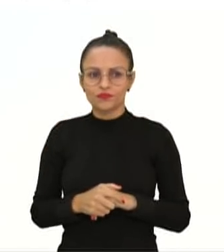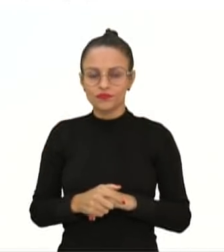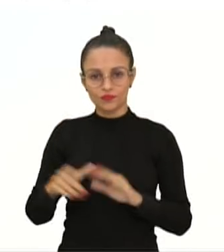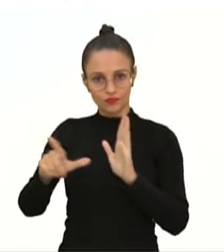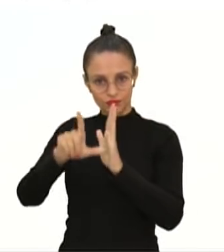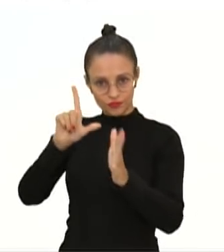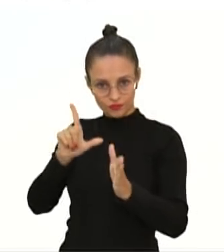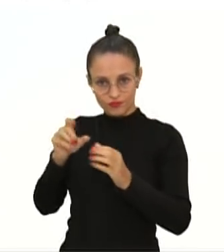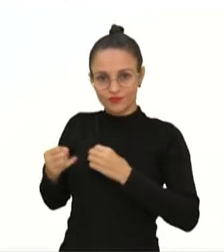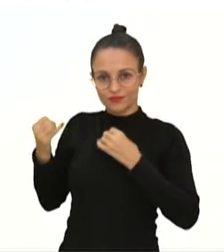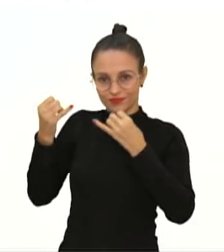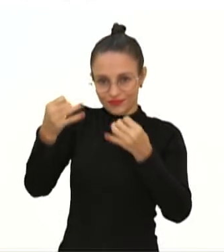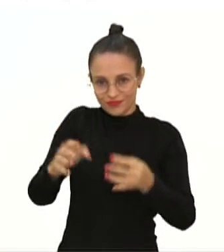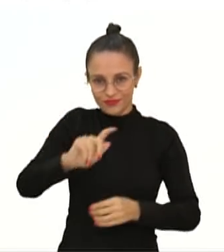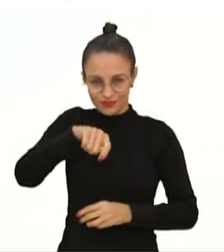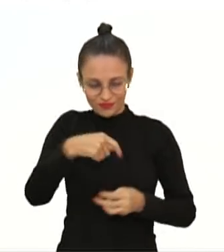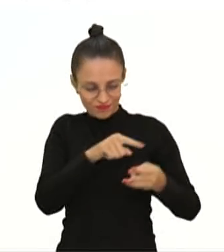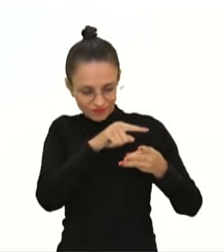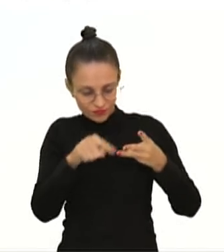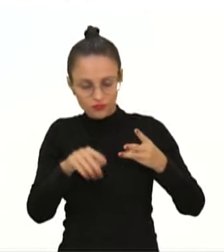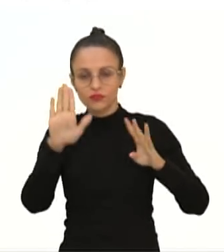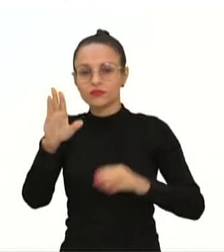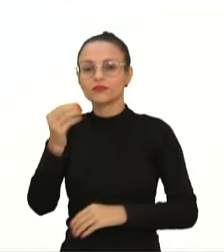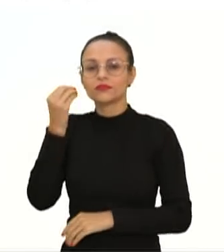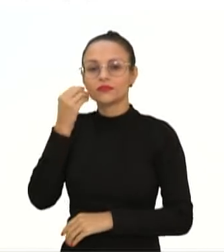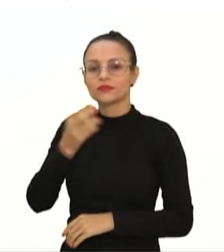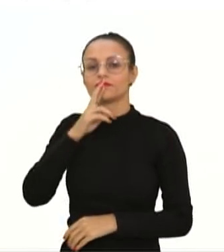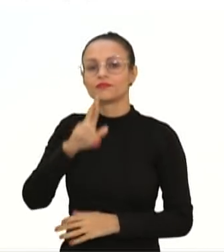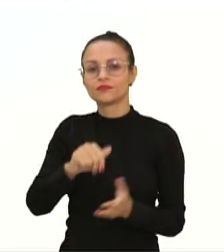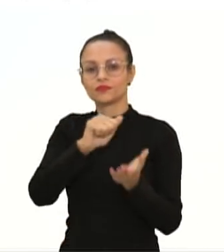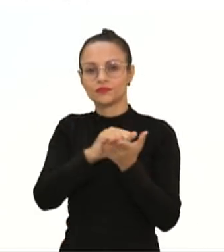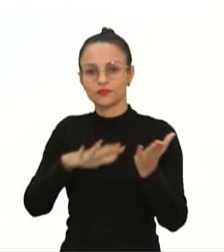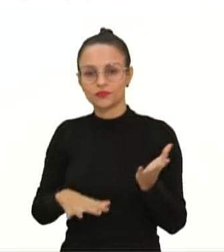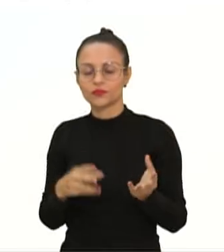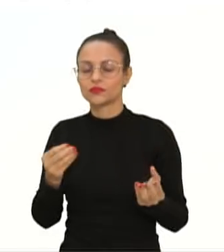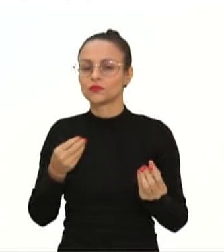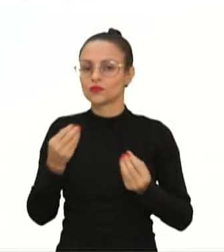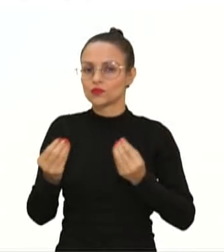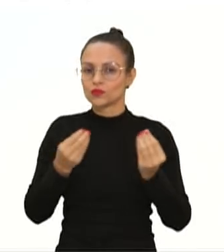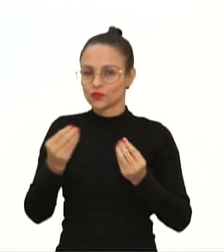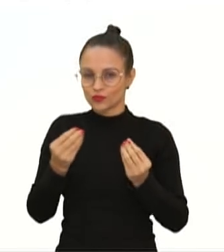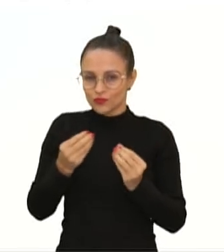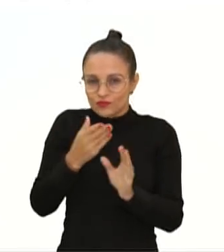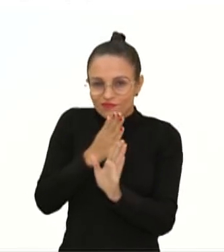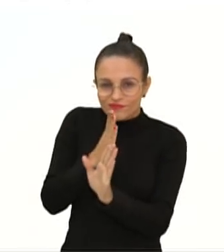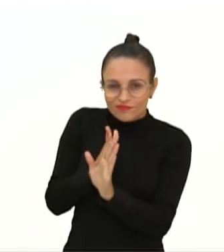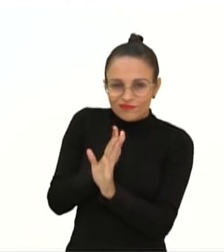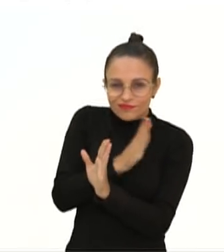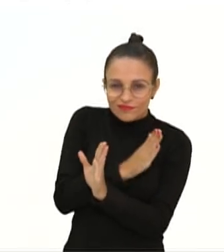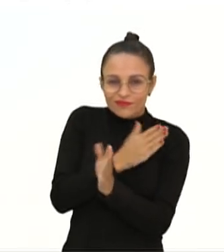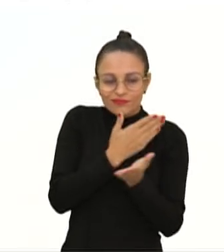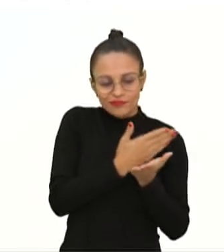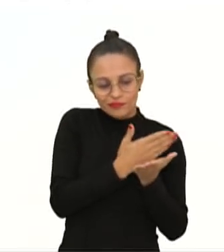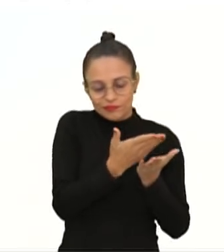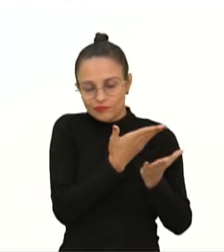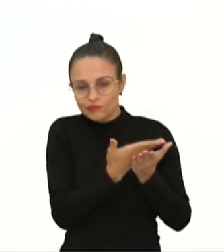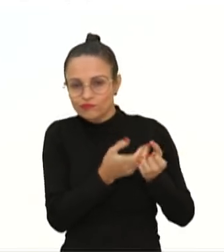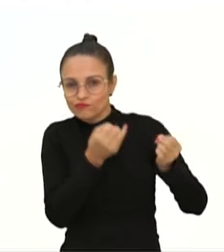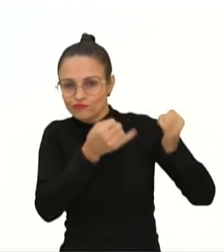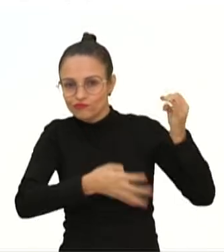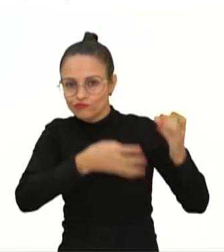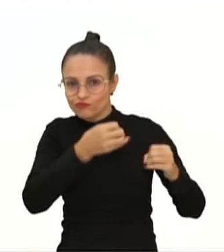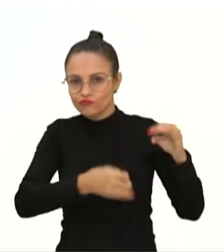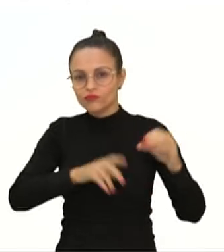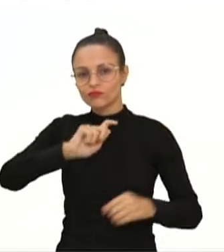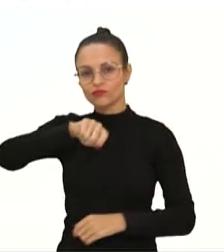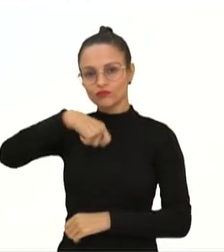Antes da gente falar deles, vamos tentar resolver esse exercício aqui com base agora no início da nossa aula dos componentes do